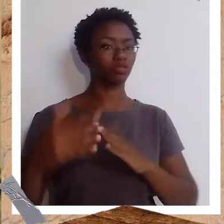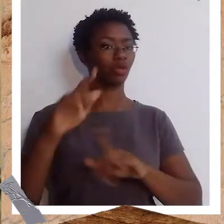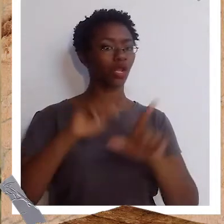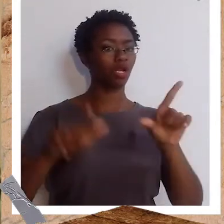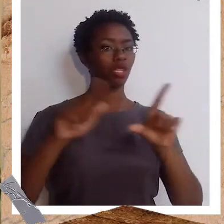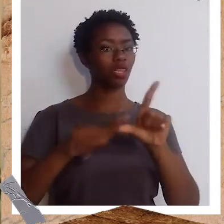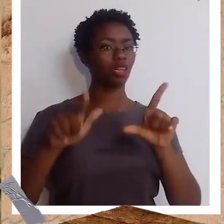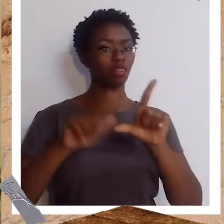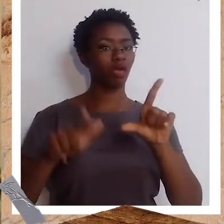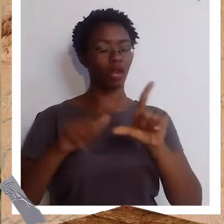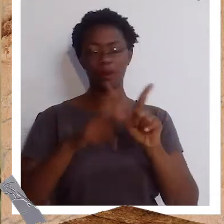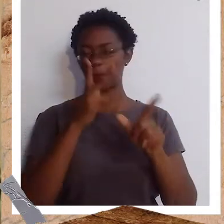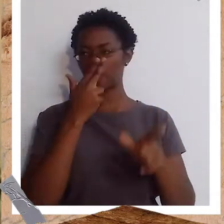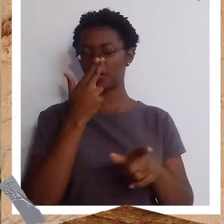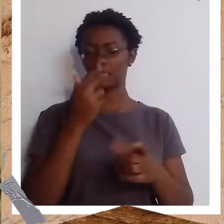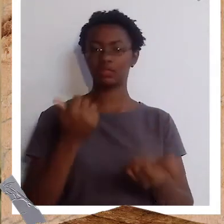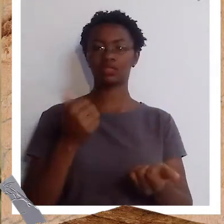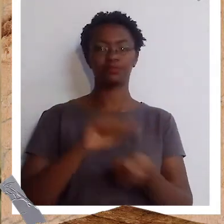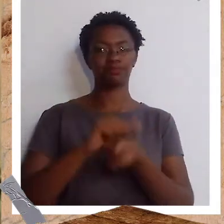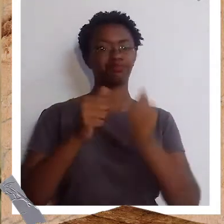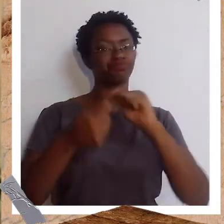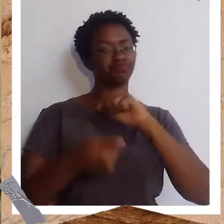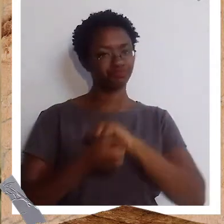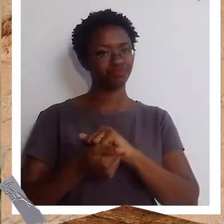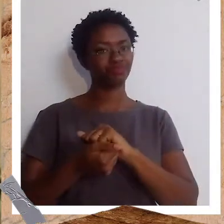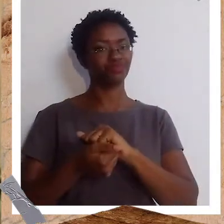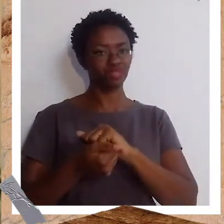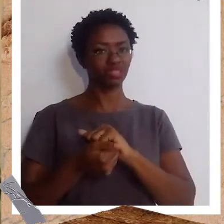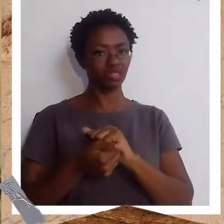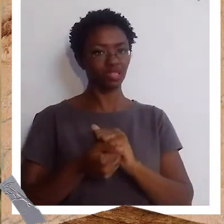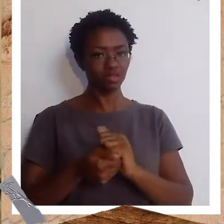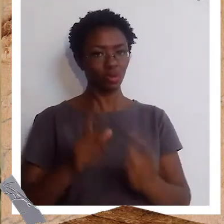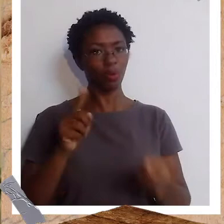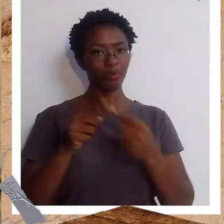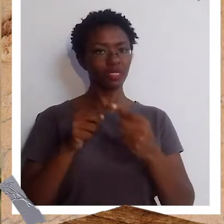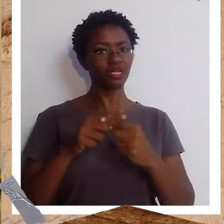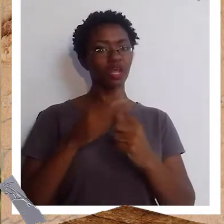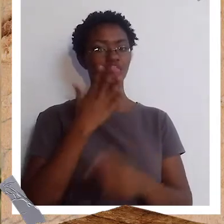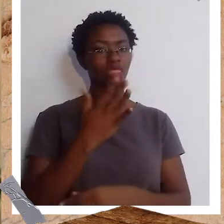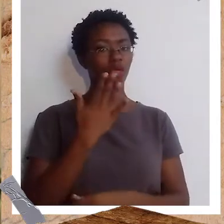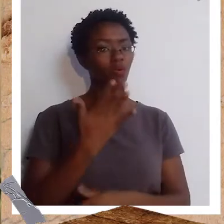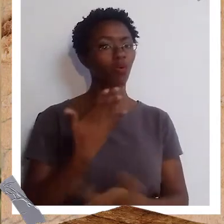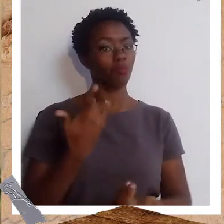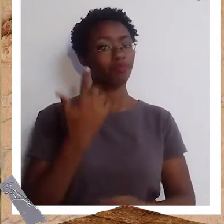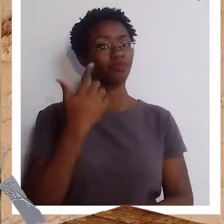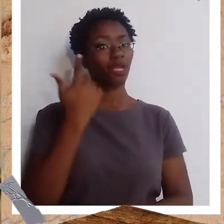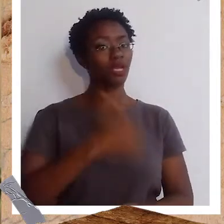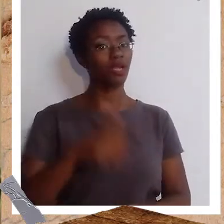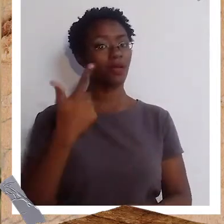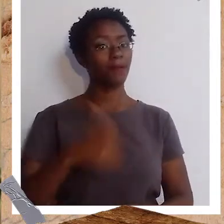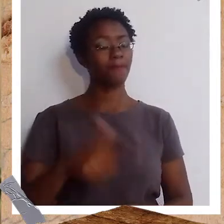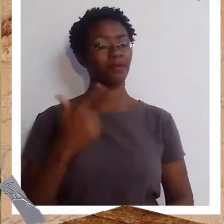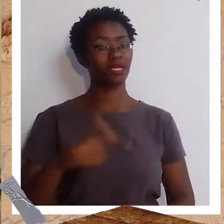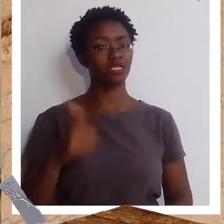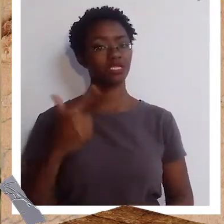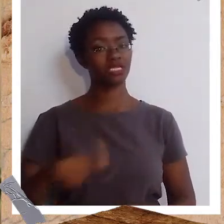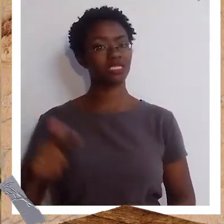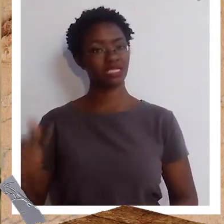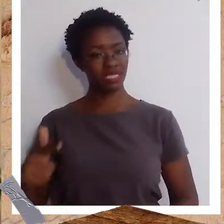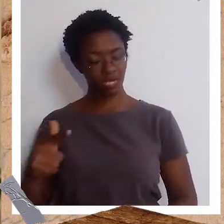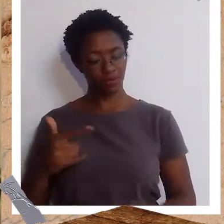fome é convertida numa análise cromática, a repetição desse mote ao longo do